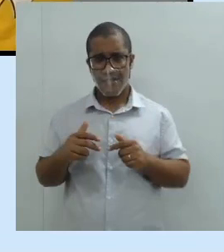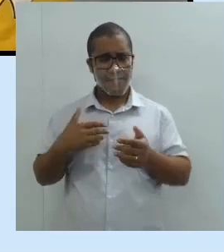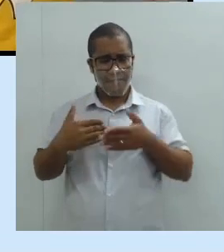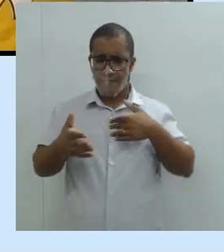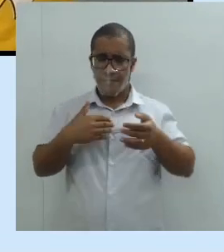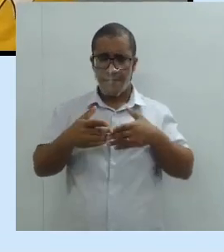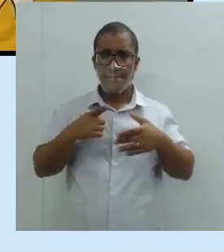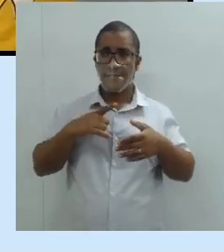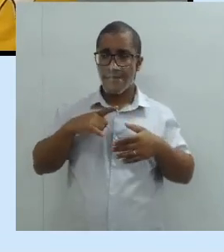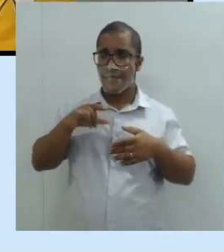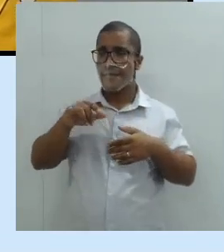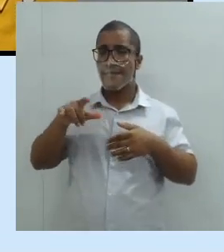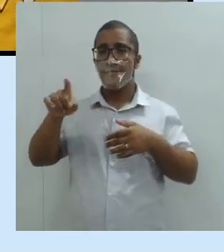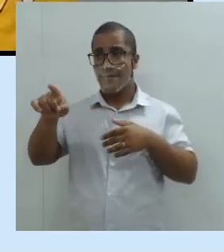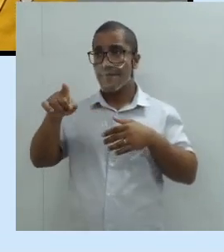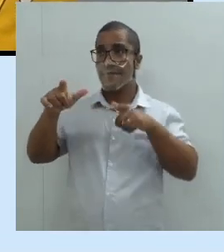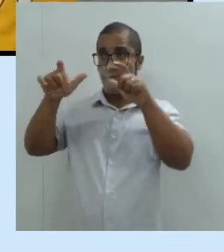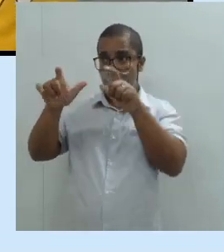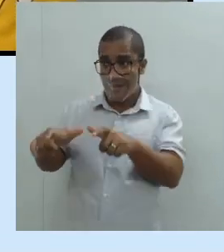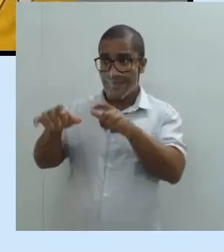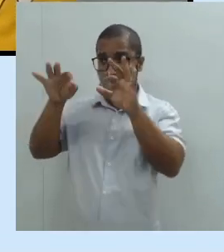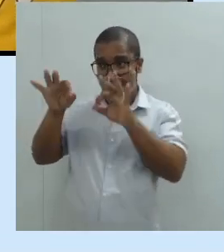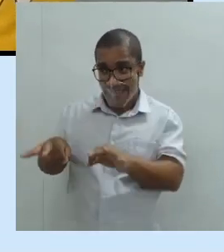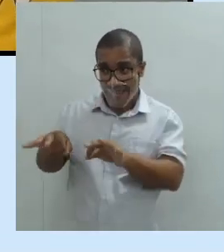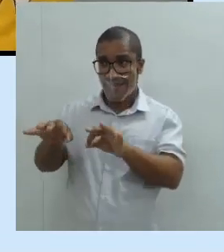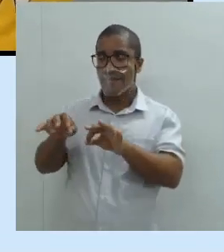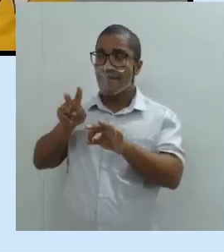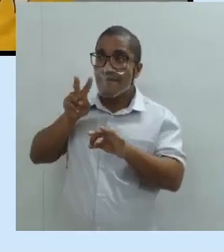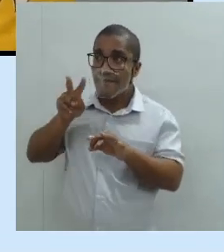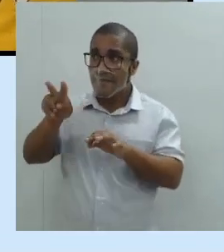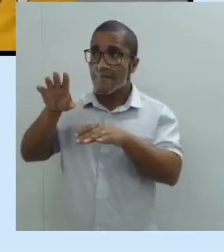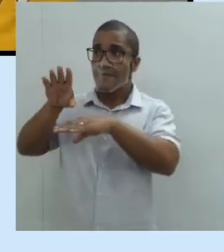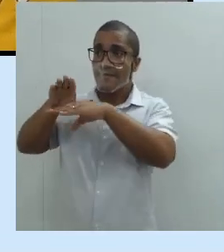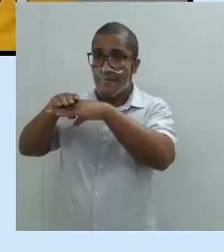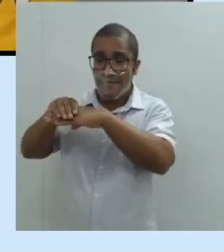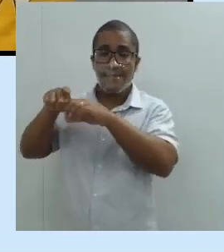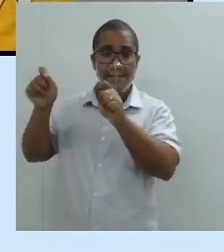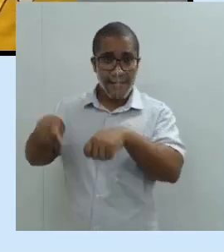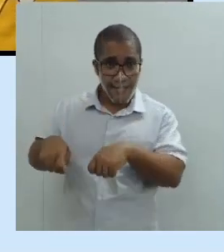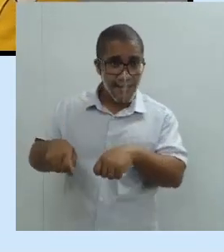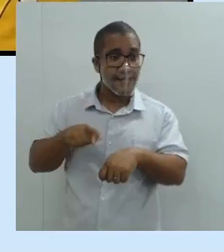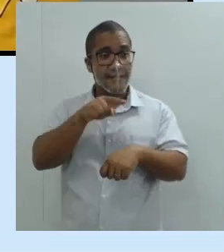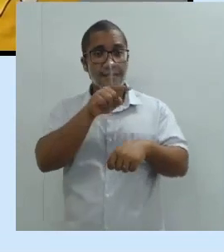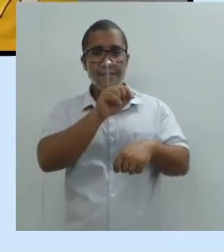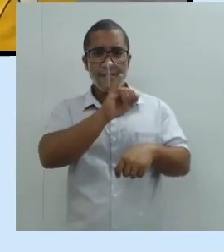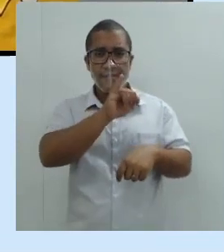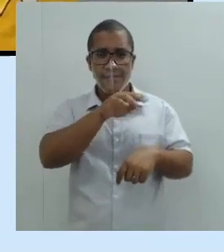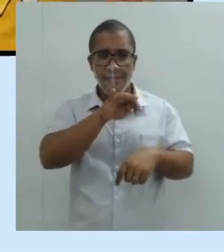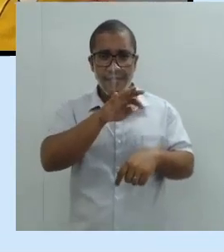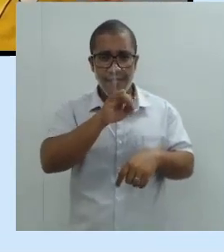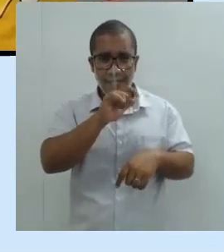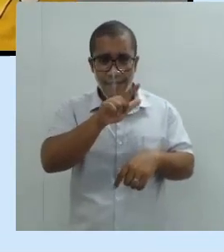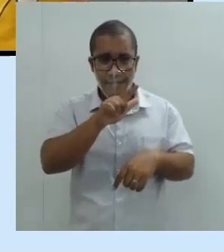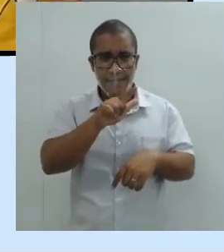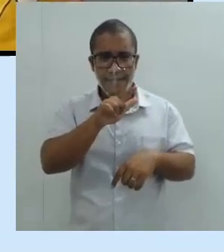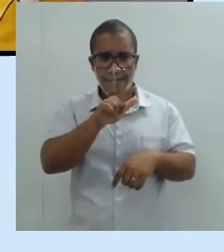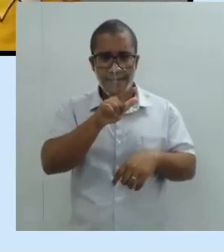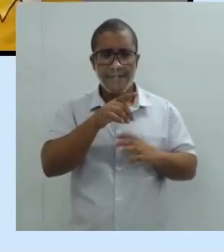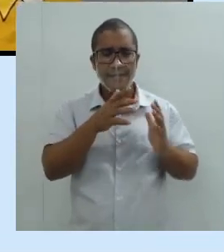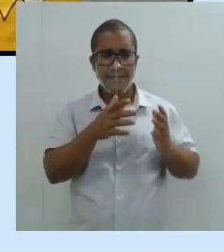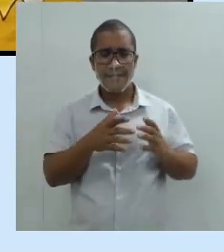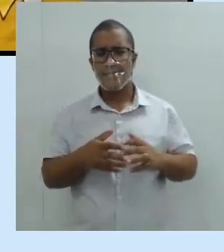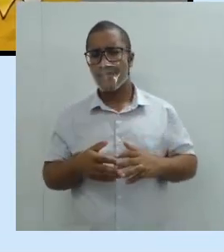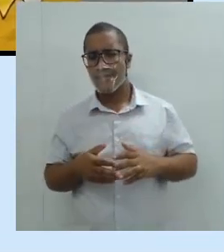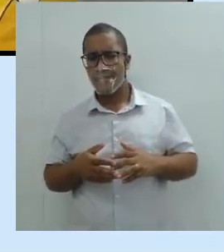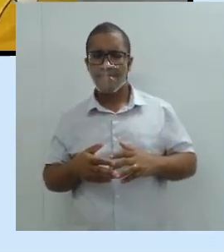ou material, né, temos que lembrar o seguinte: nenhuma cultura é melhor do que a outra, tá certo? A